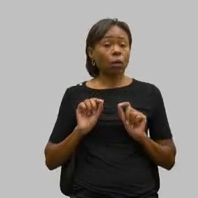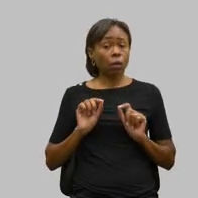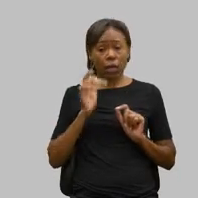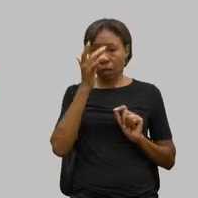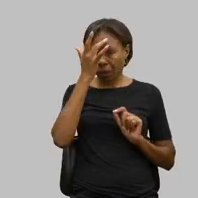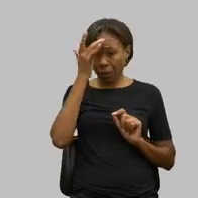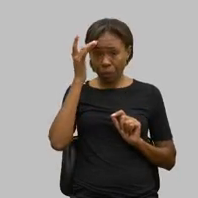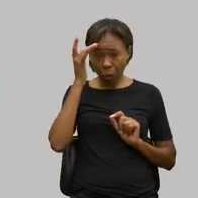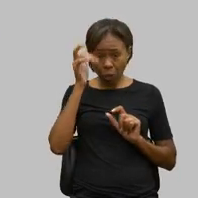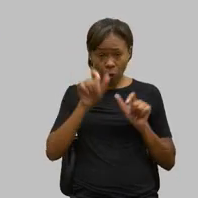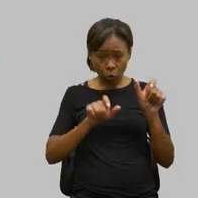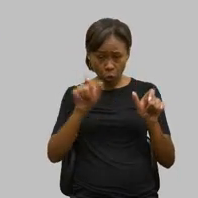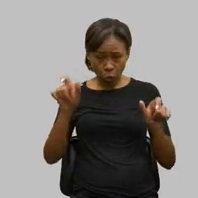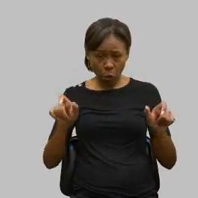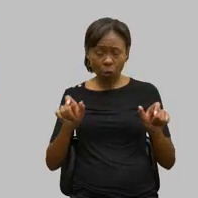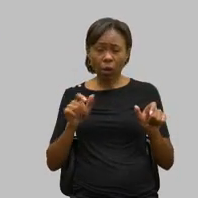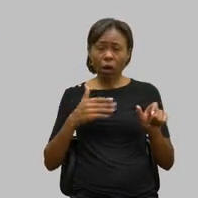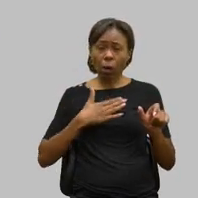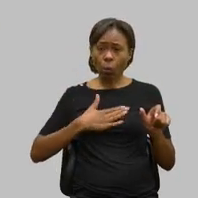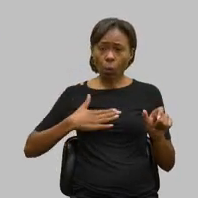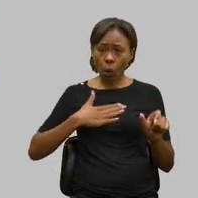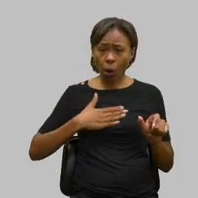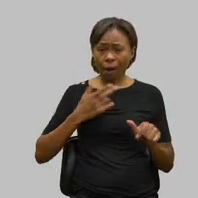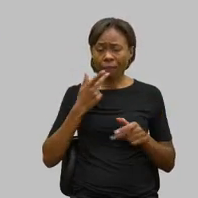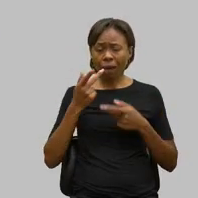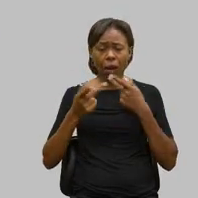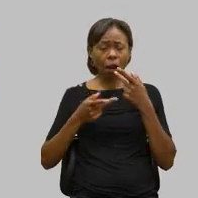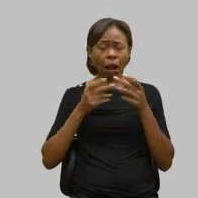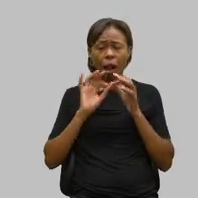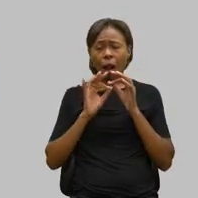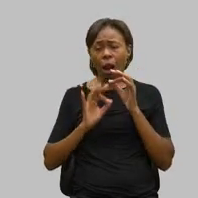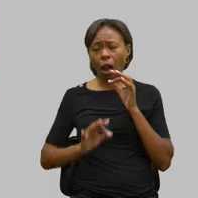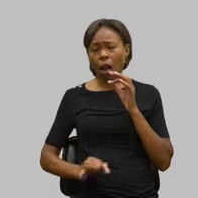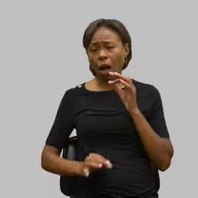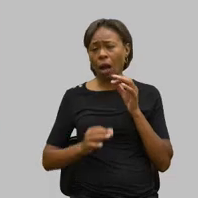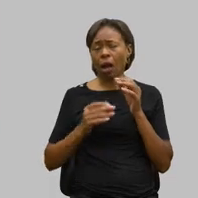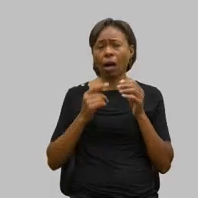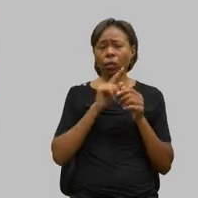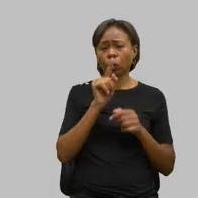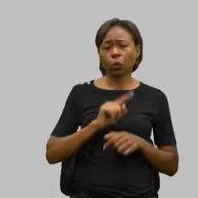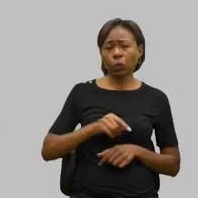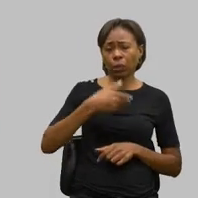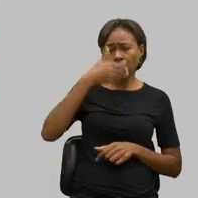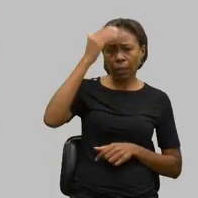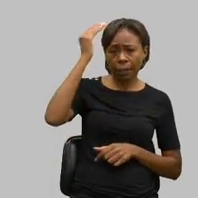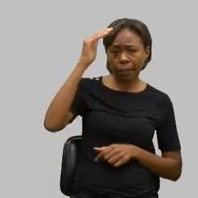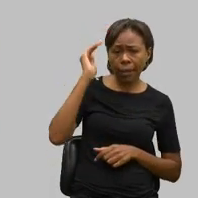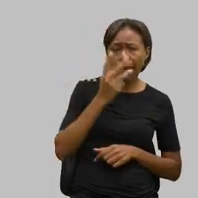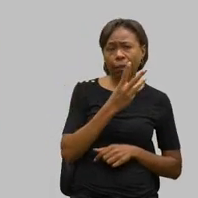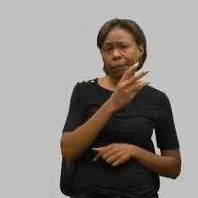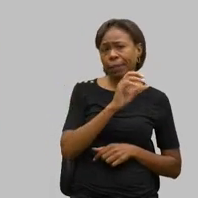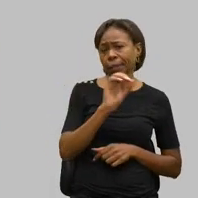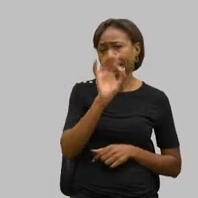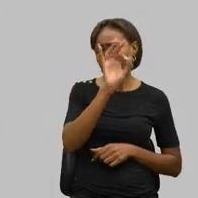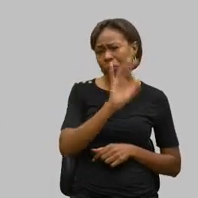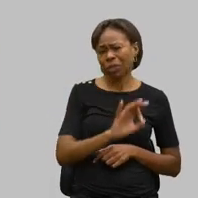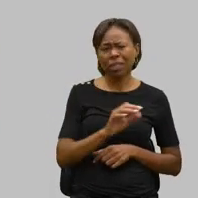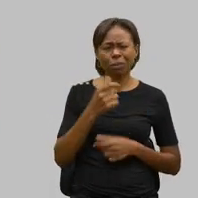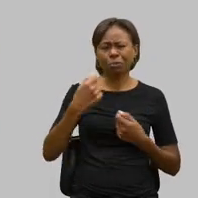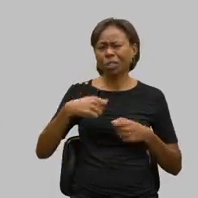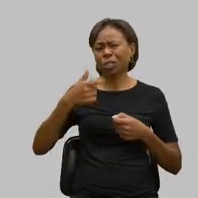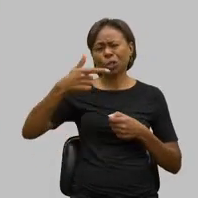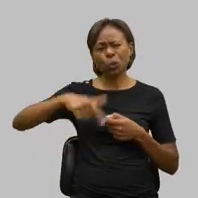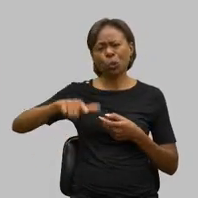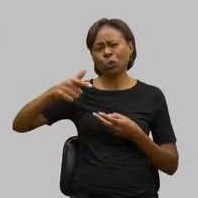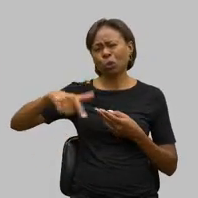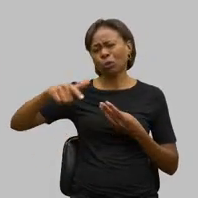falar, 300% do Romeu Zema, essas coisas aí, não precisa ficar falando mais disso, porque nós já ouvimos, e ouvir está